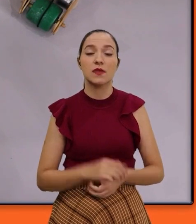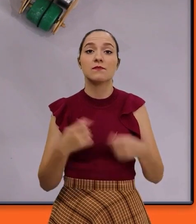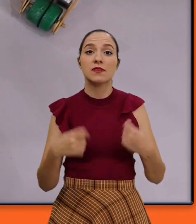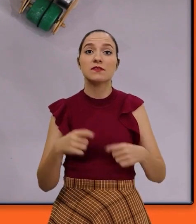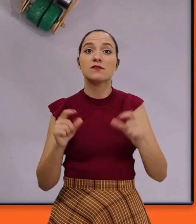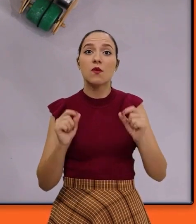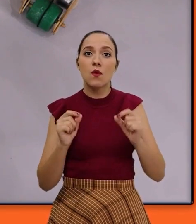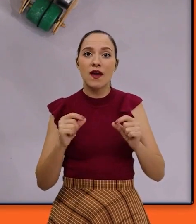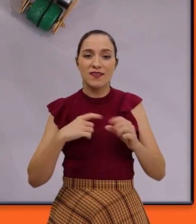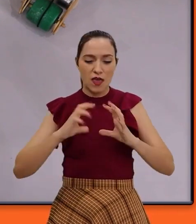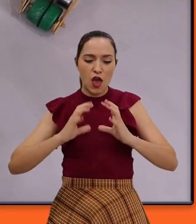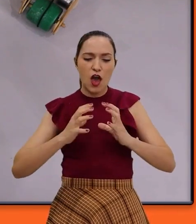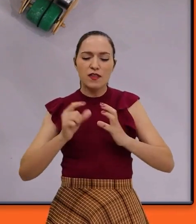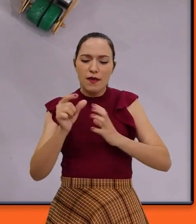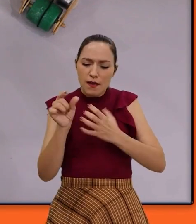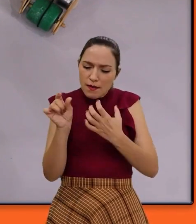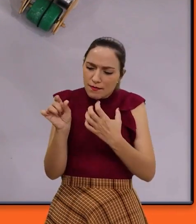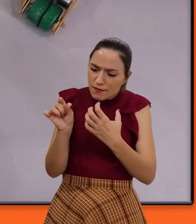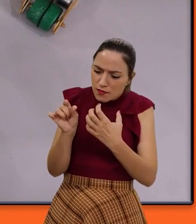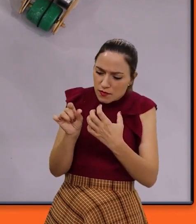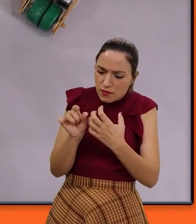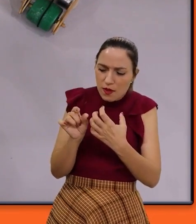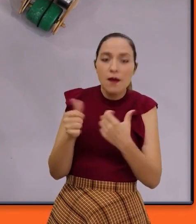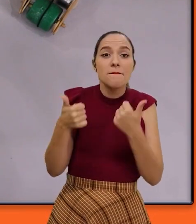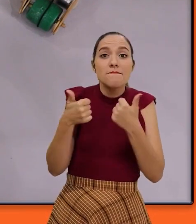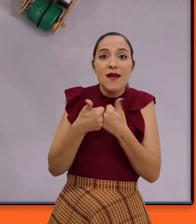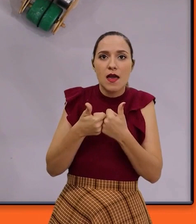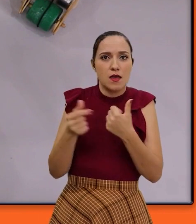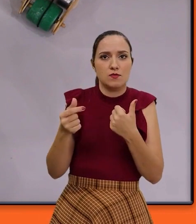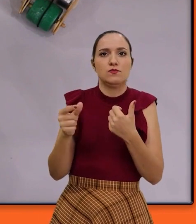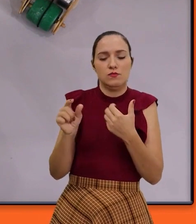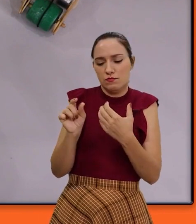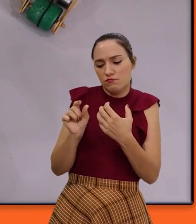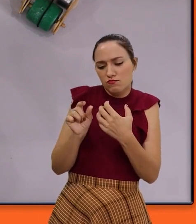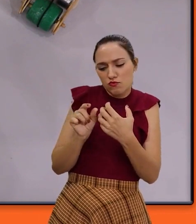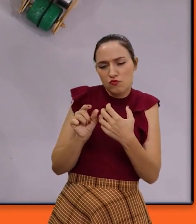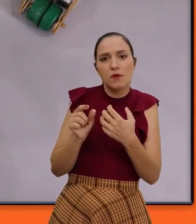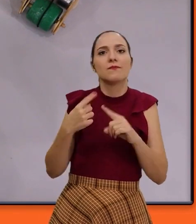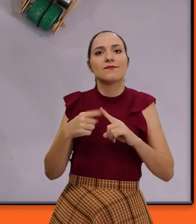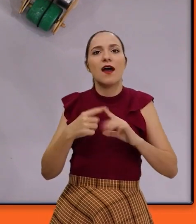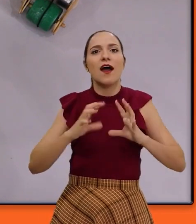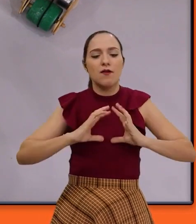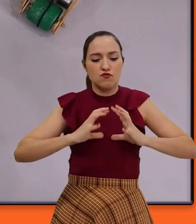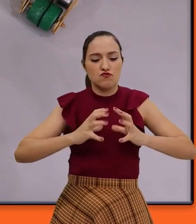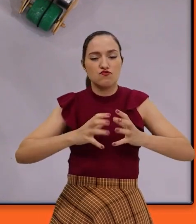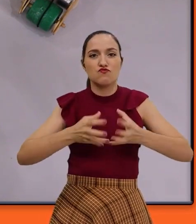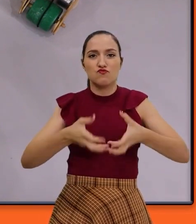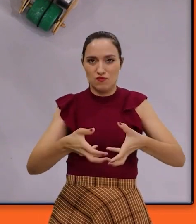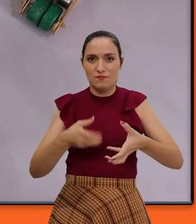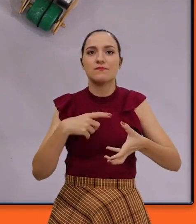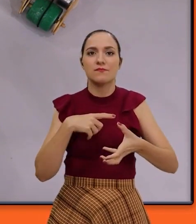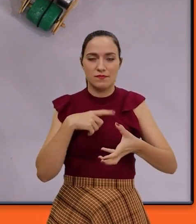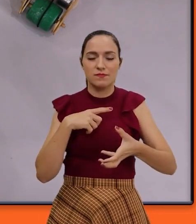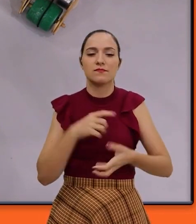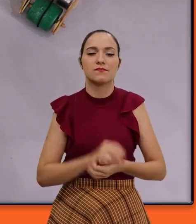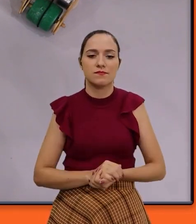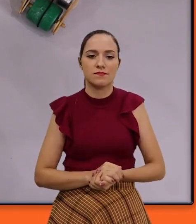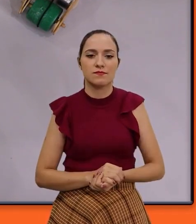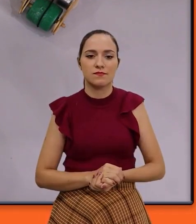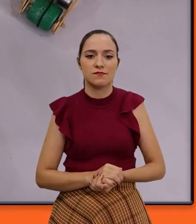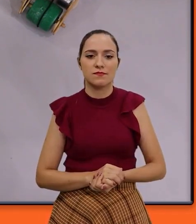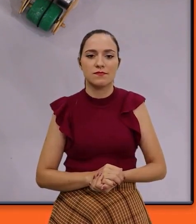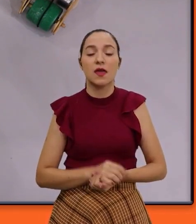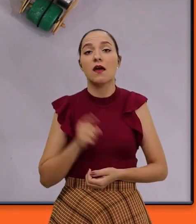o máximo que você puder aproximar da rodinha, porque a rodinha ela não vai deslocar para frente e para trás aqui, ela vai só girar, né, no eixo. Então